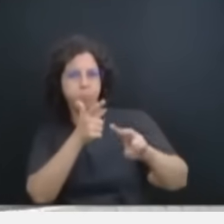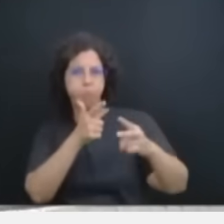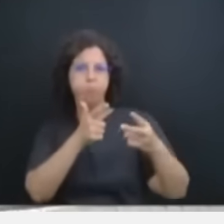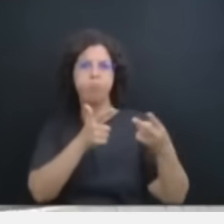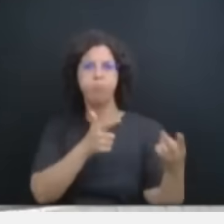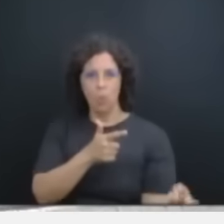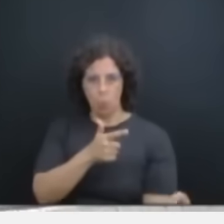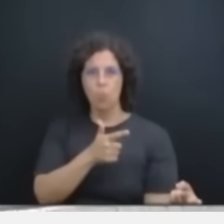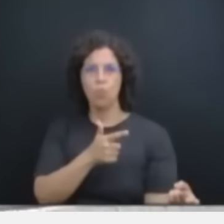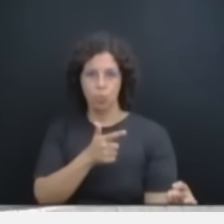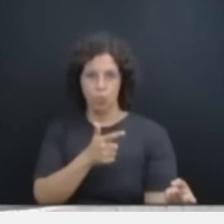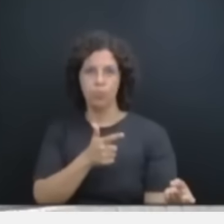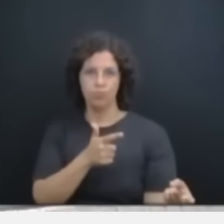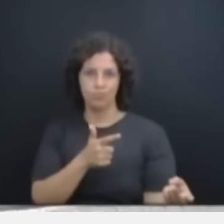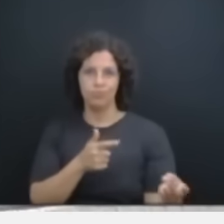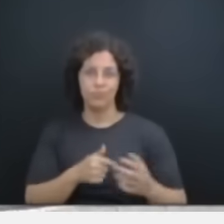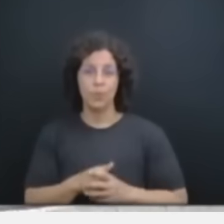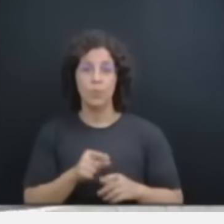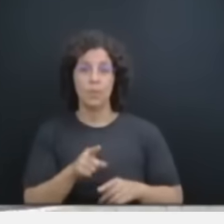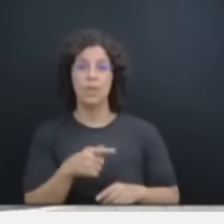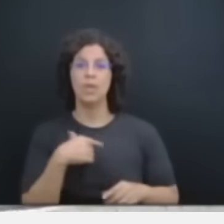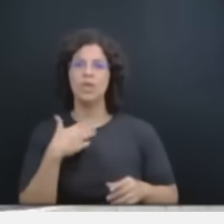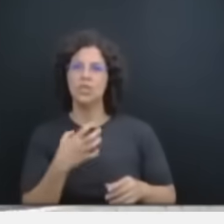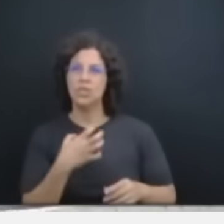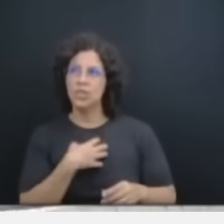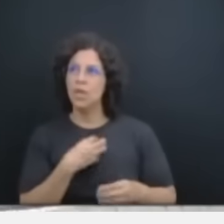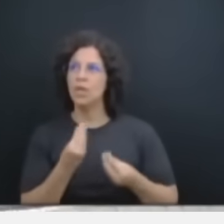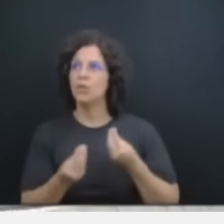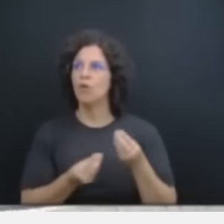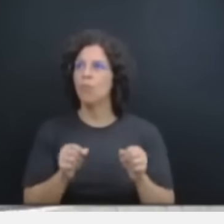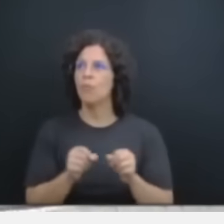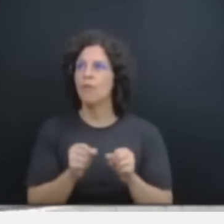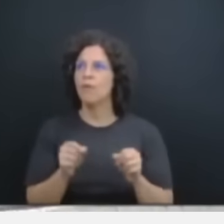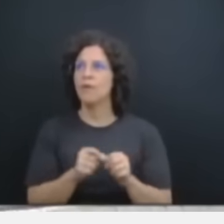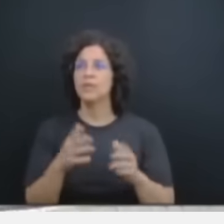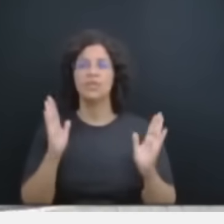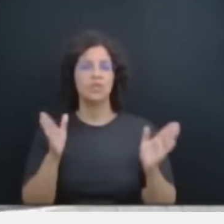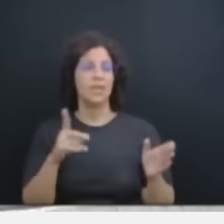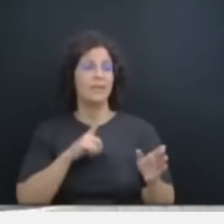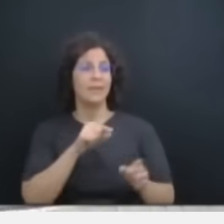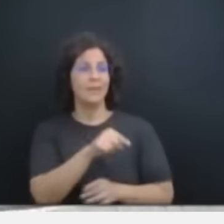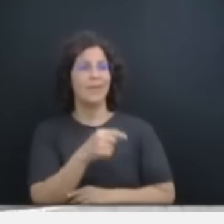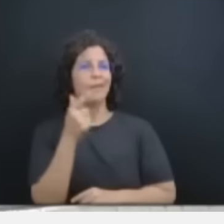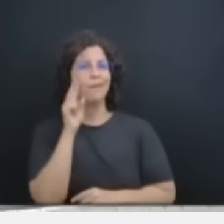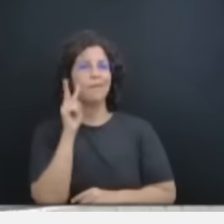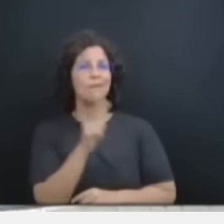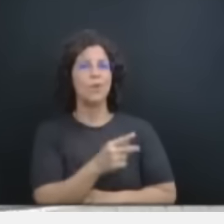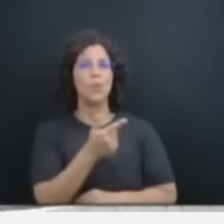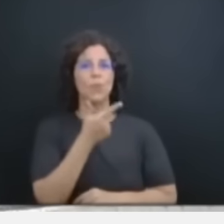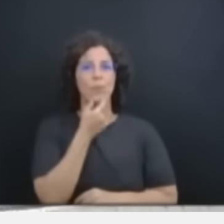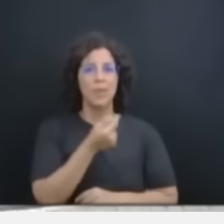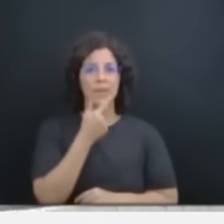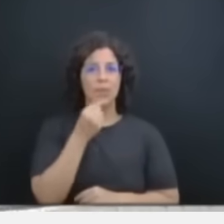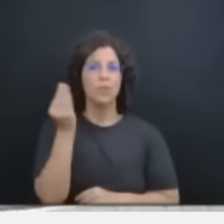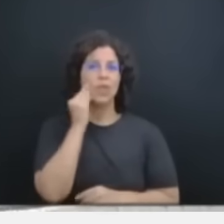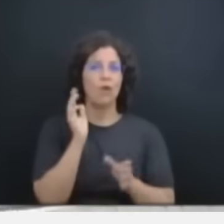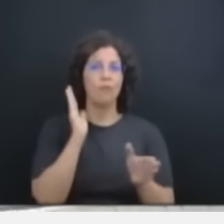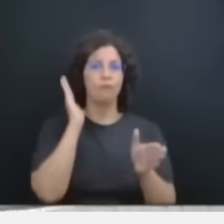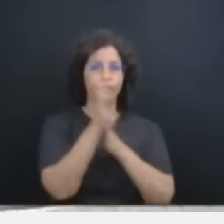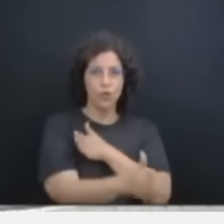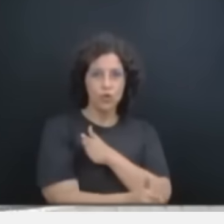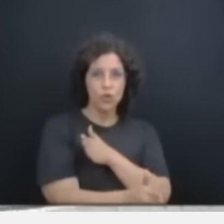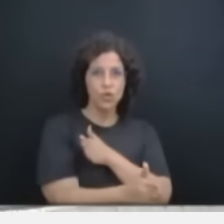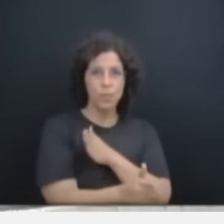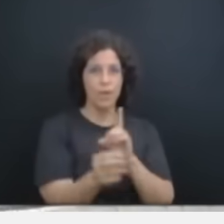violenta em que os golpes foram desferidos e quando esse rapaz tentou fugir